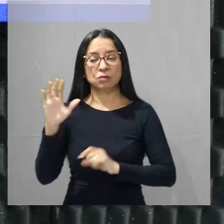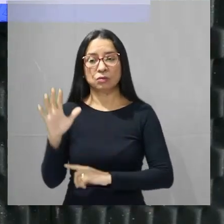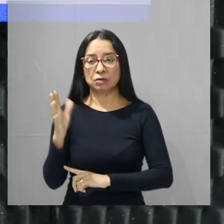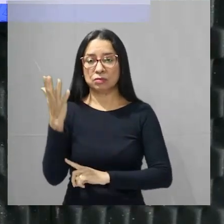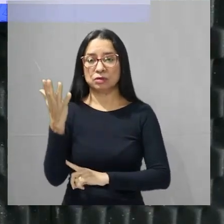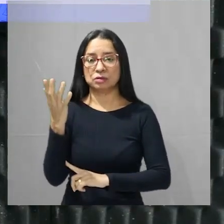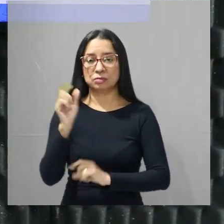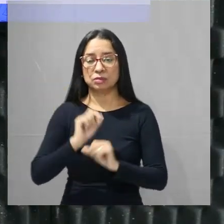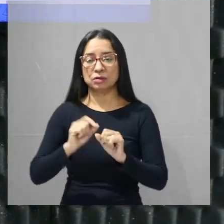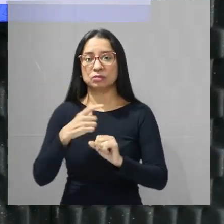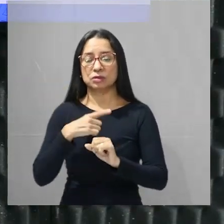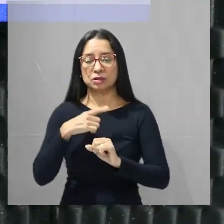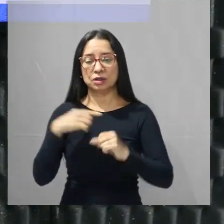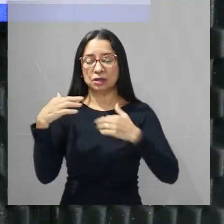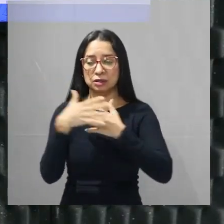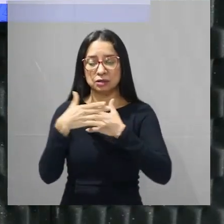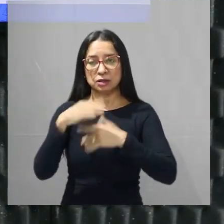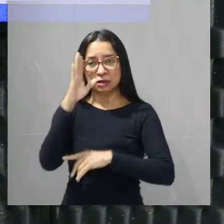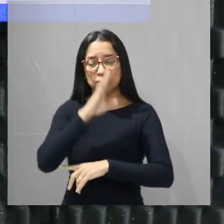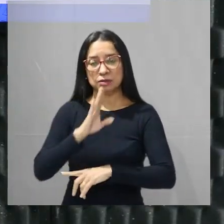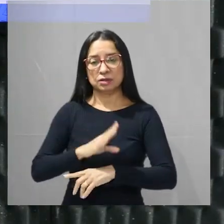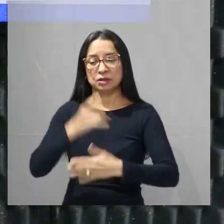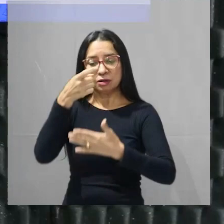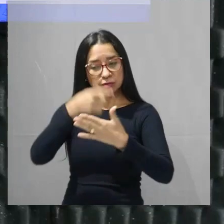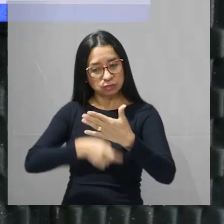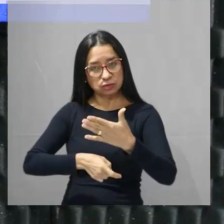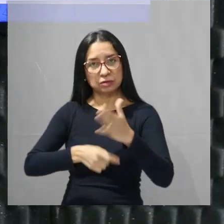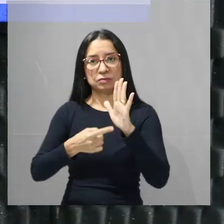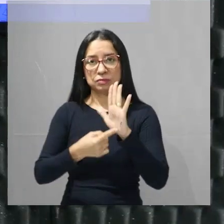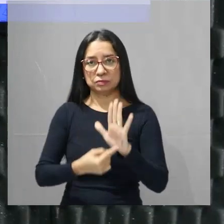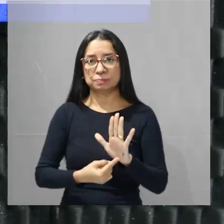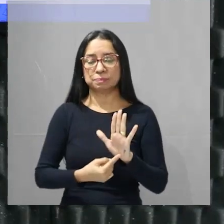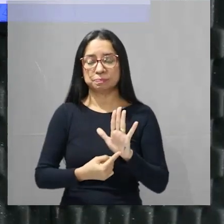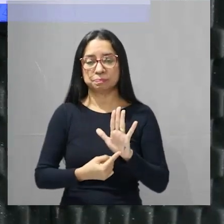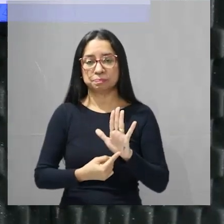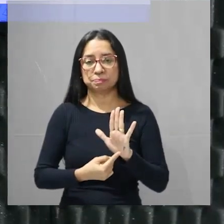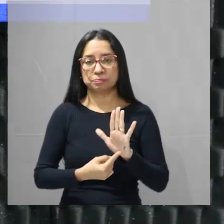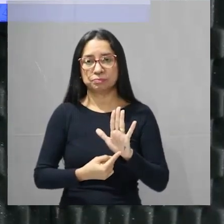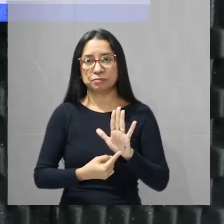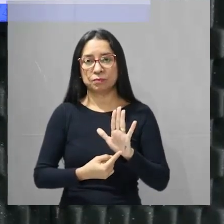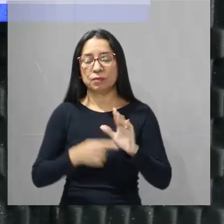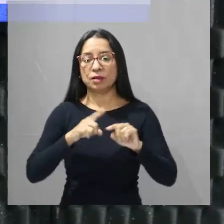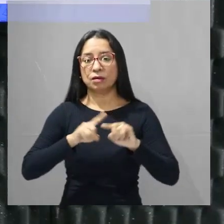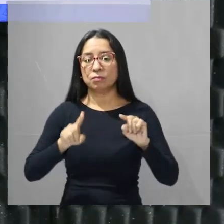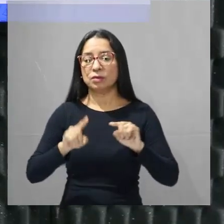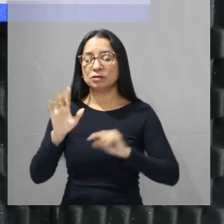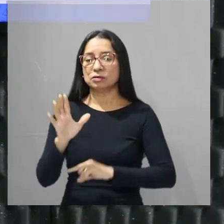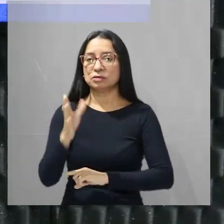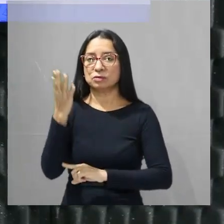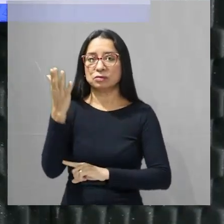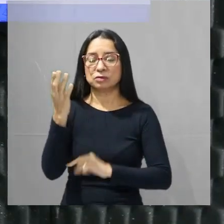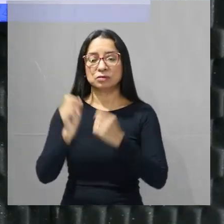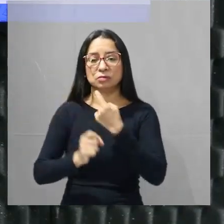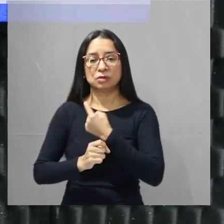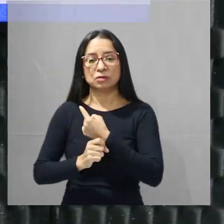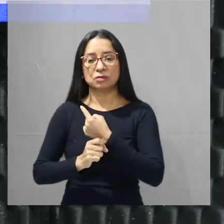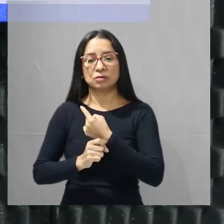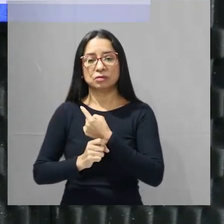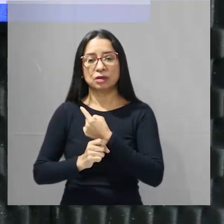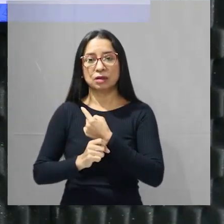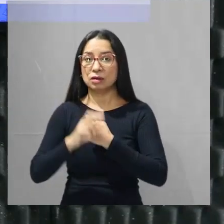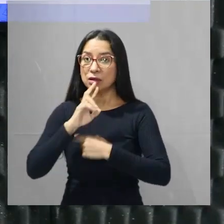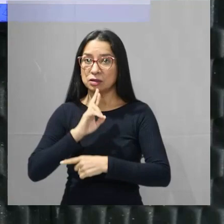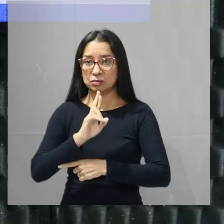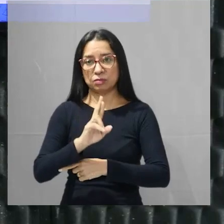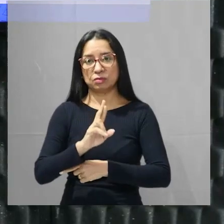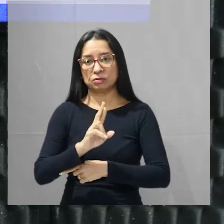nas grandes cidades brasileiras, que o texto vai te dizer, tá certo? Só que esse fenômeno que o texto vai te dizer, ele é consequência